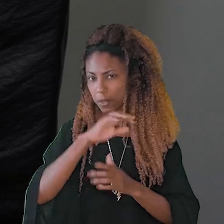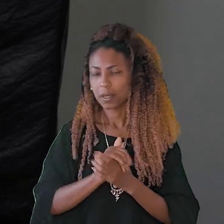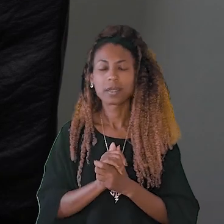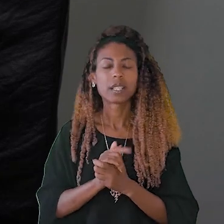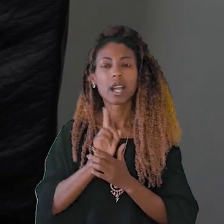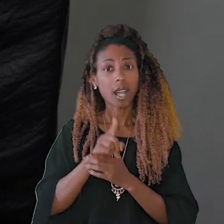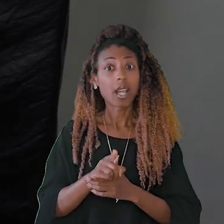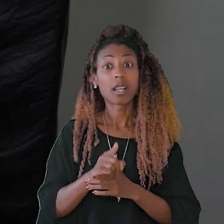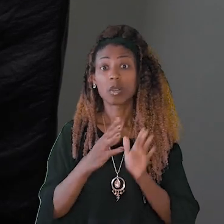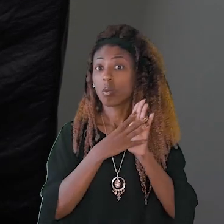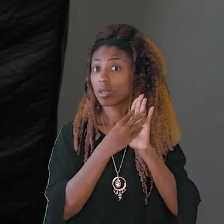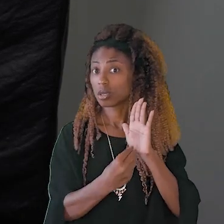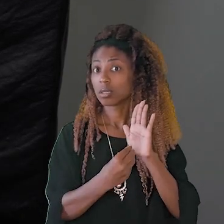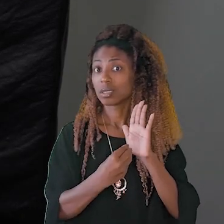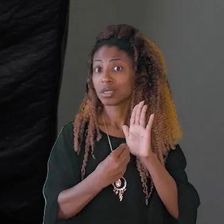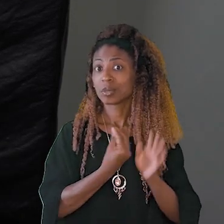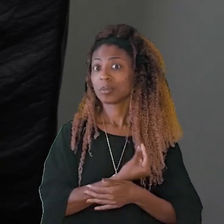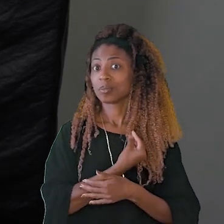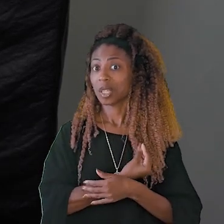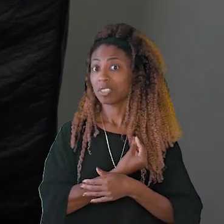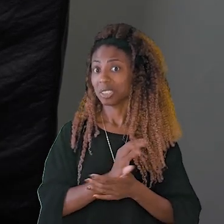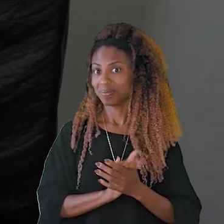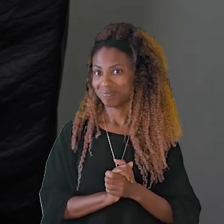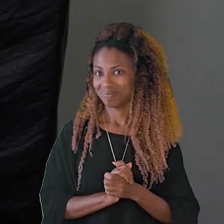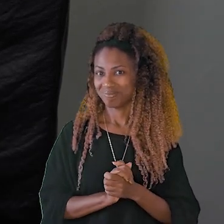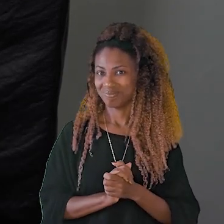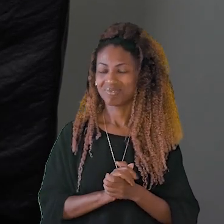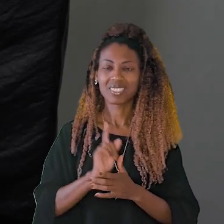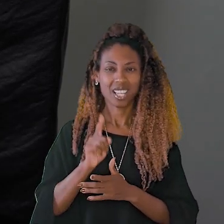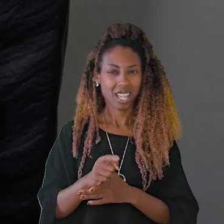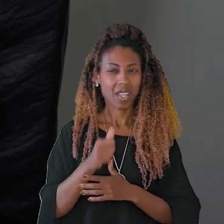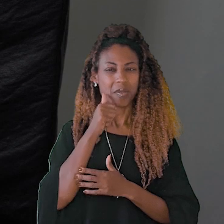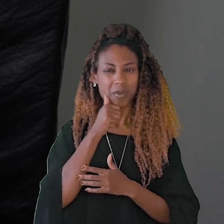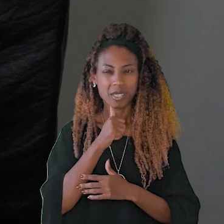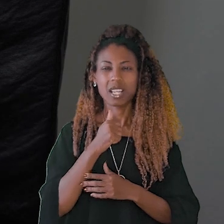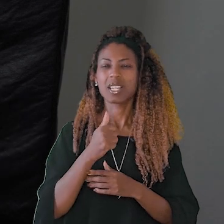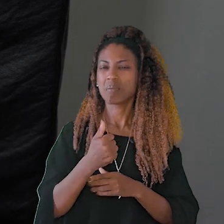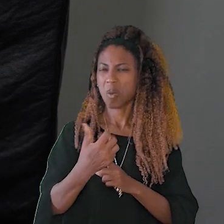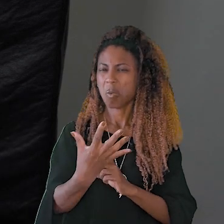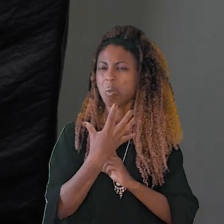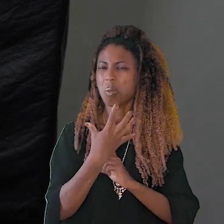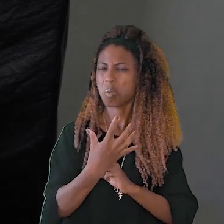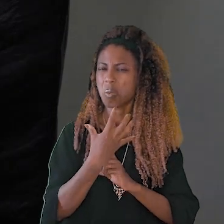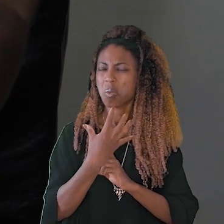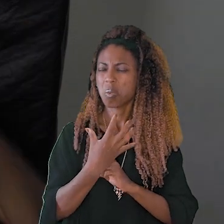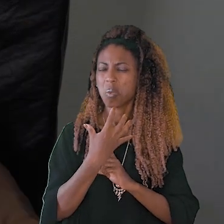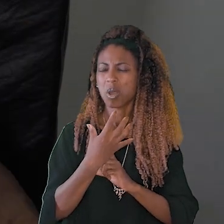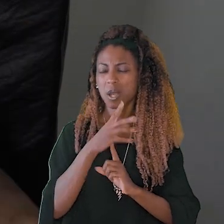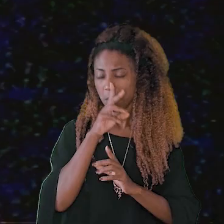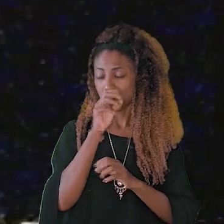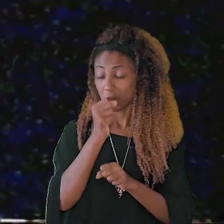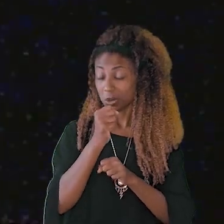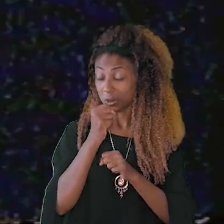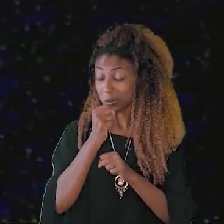faz. E ela é um grande exemplo também pra minha vida hoje também, né? Ela é uma mulher que me inspira muito, né? E me fez essa mulher que eu sou